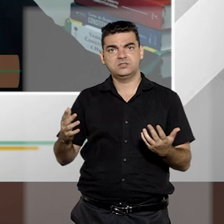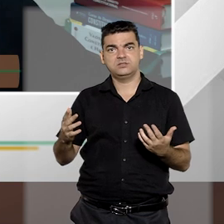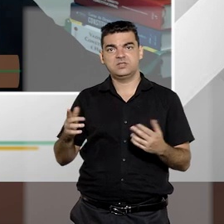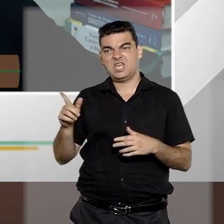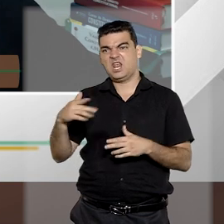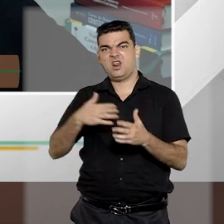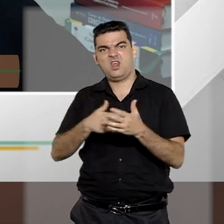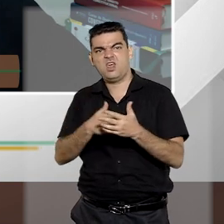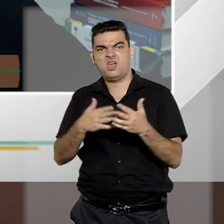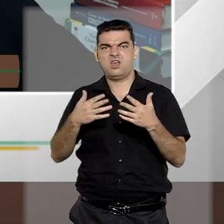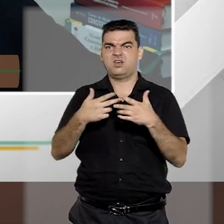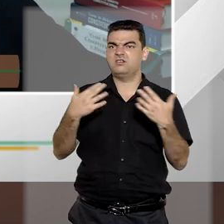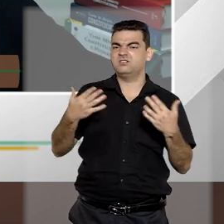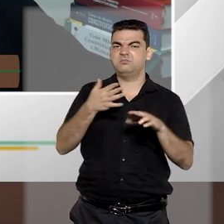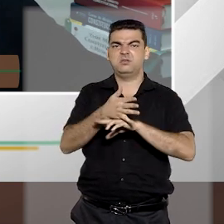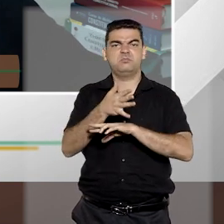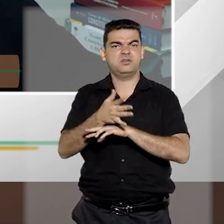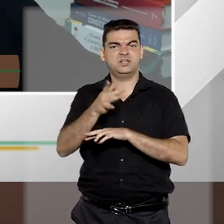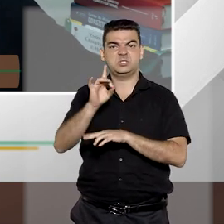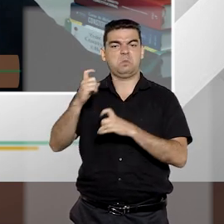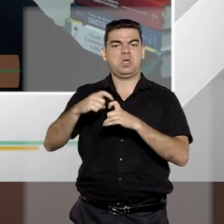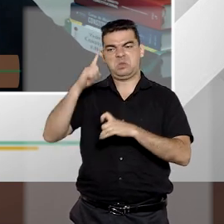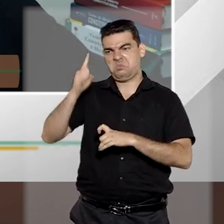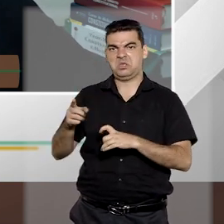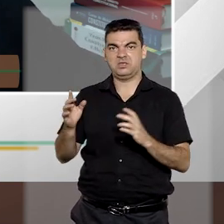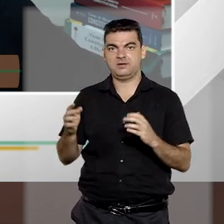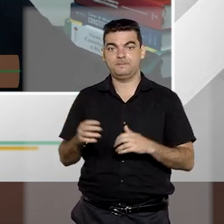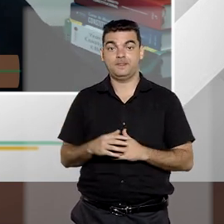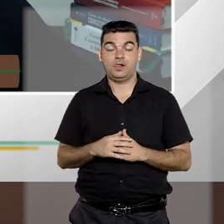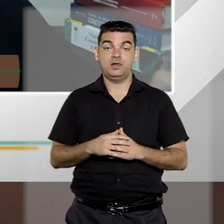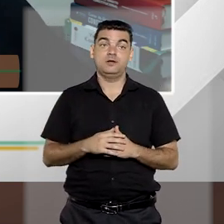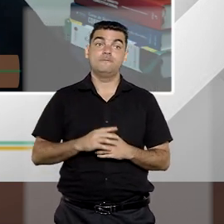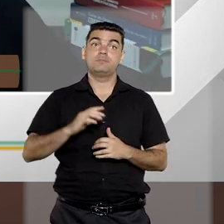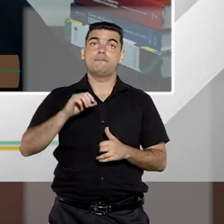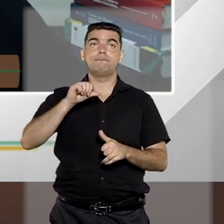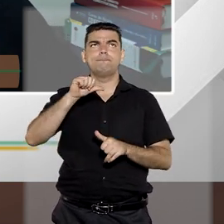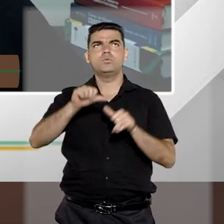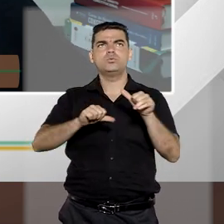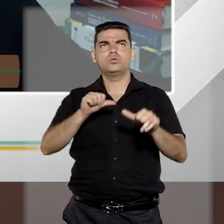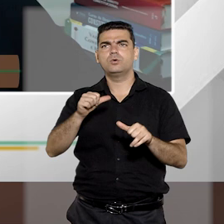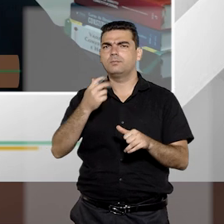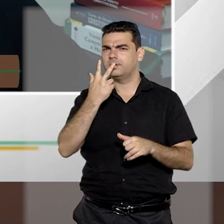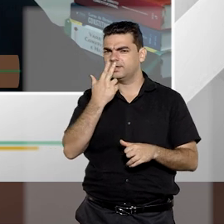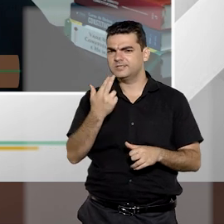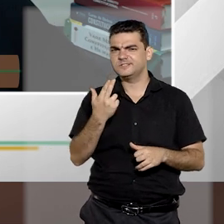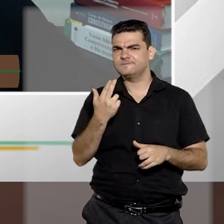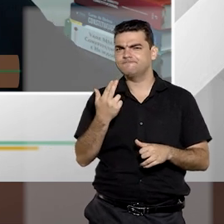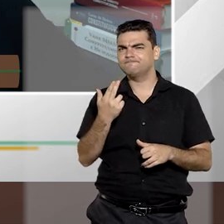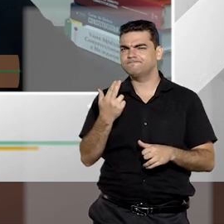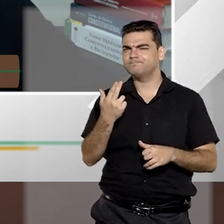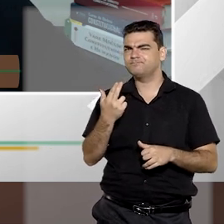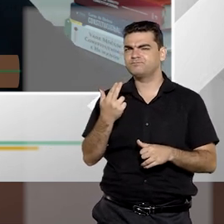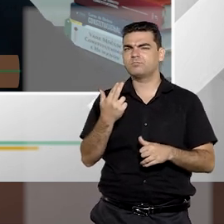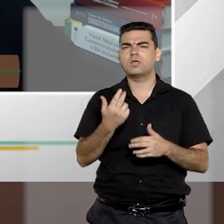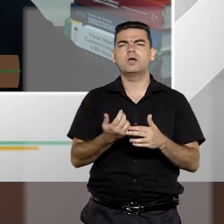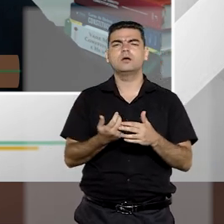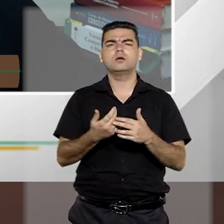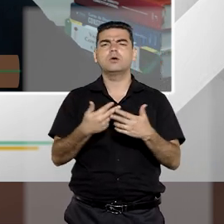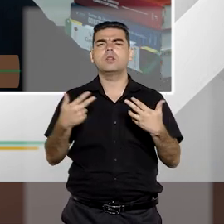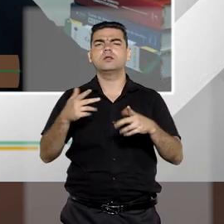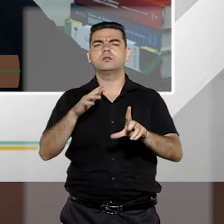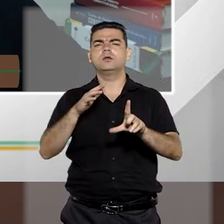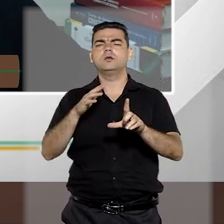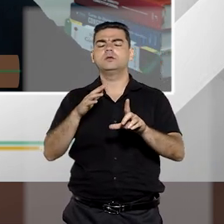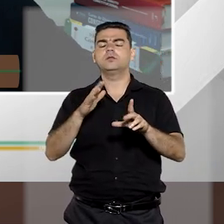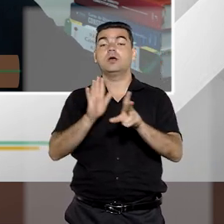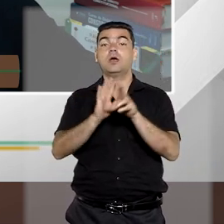das barreiras e restrições de participação que o cidadão enfrentava. Isso só mudou do ponto de vista formal com a entrada em vigor, com a produção dos efeitos da